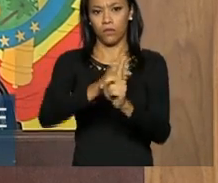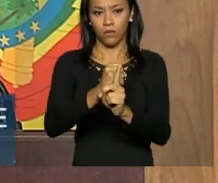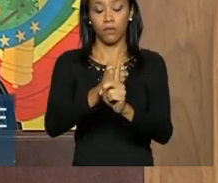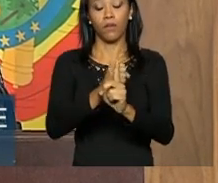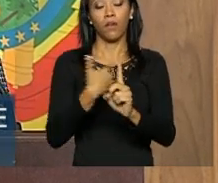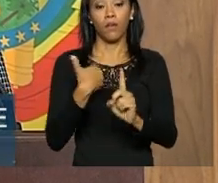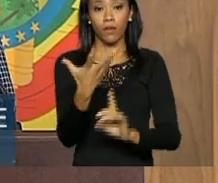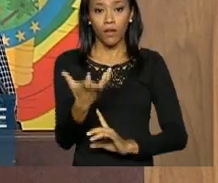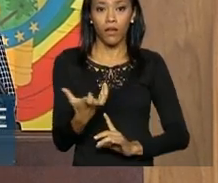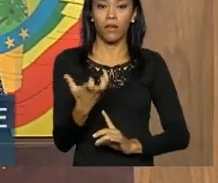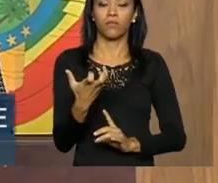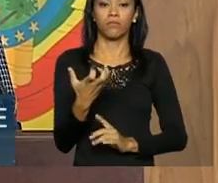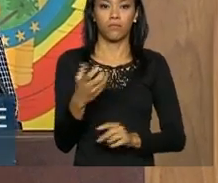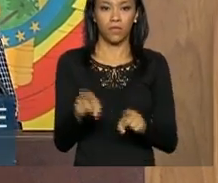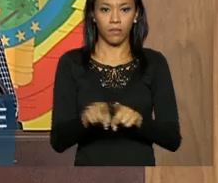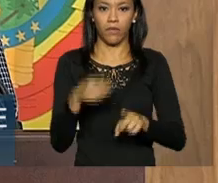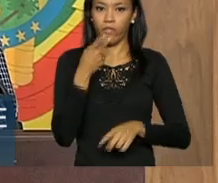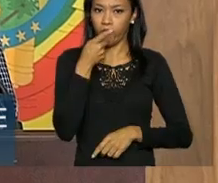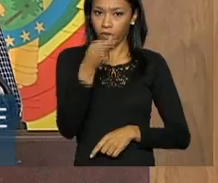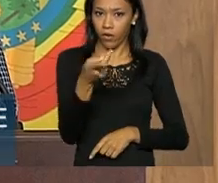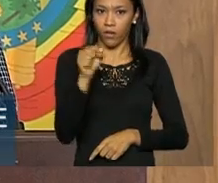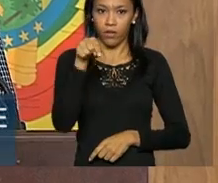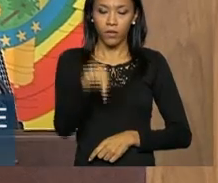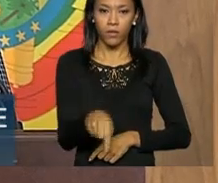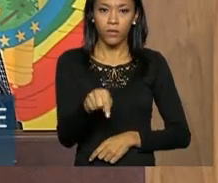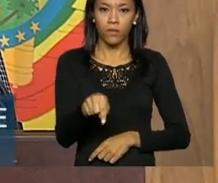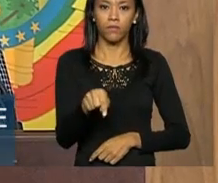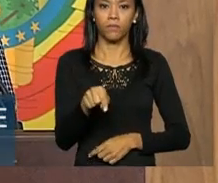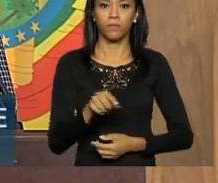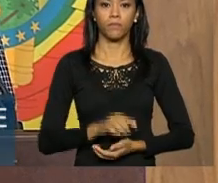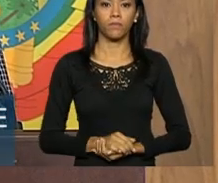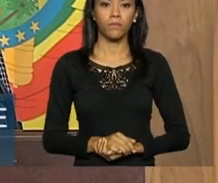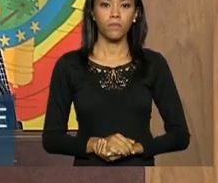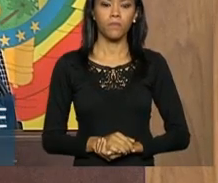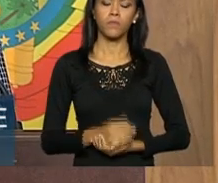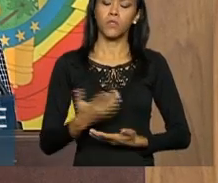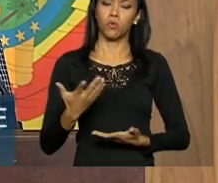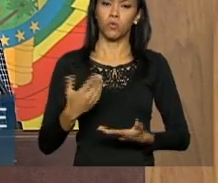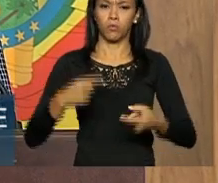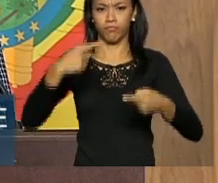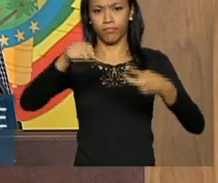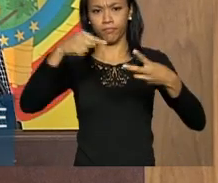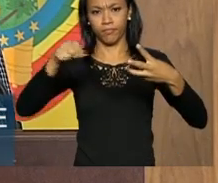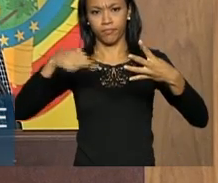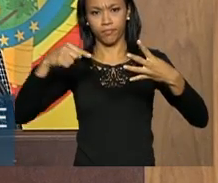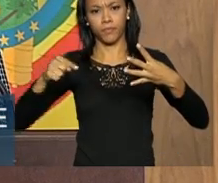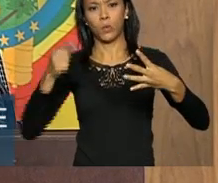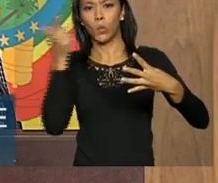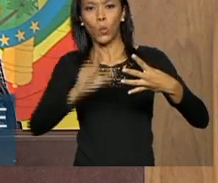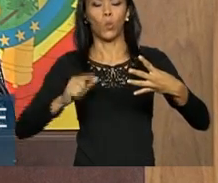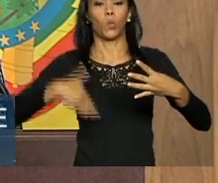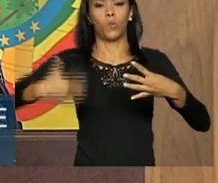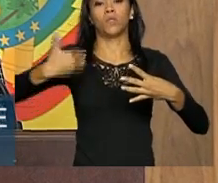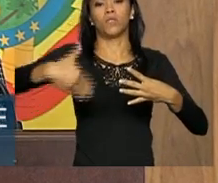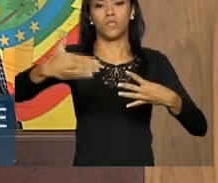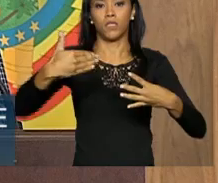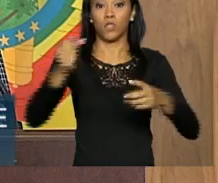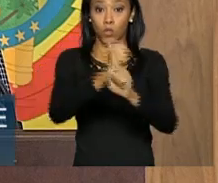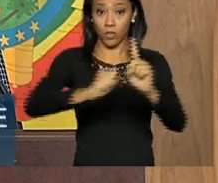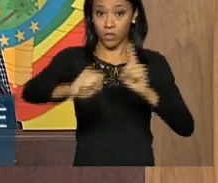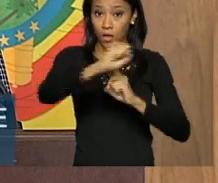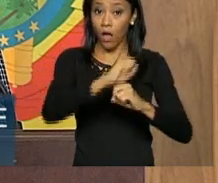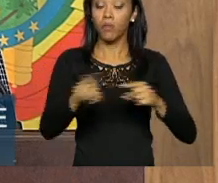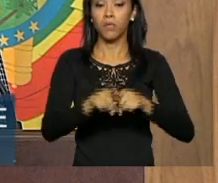sentido, de reconhecer e ressaltar os imensos avanços sociais e os grandes